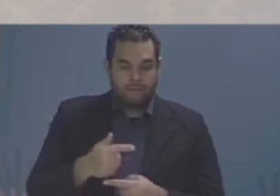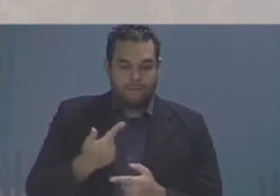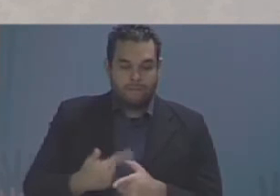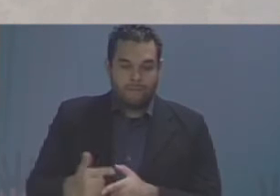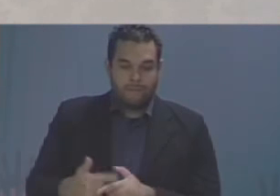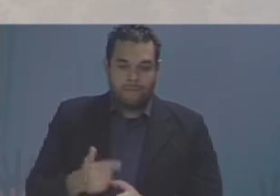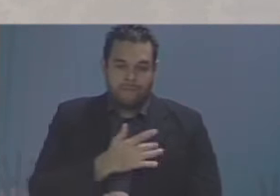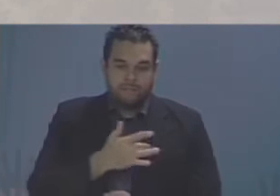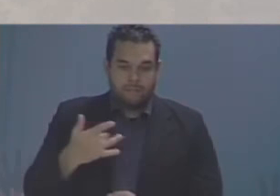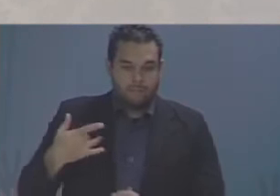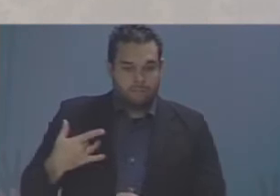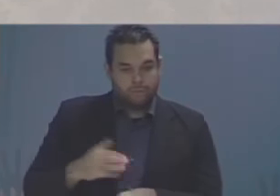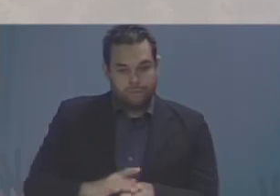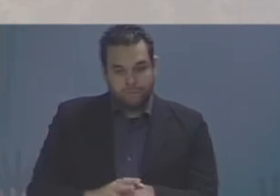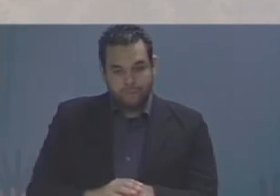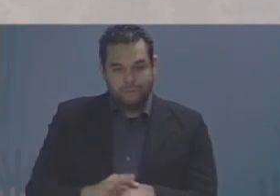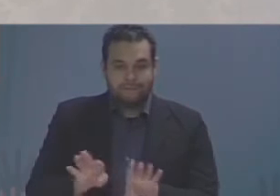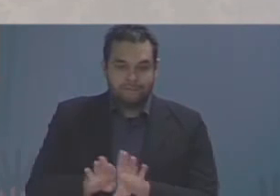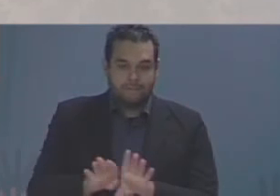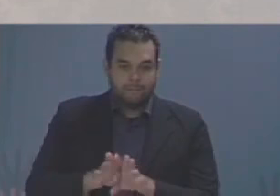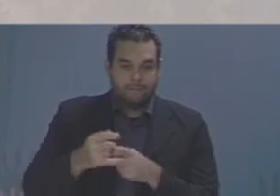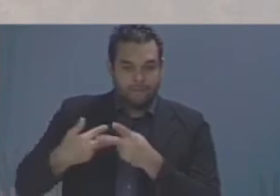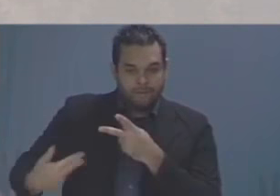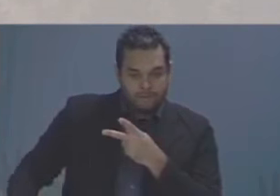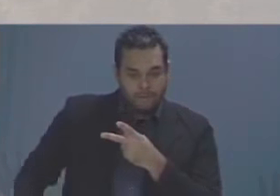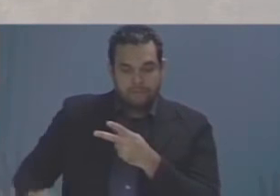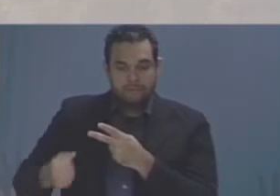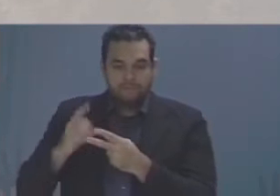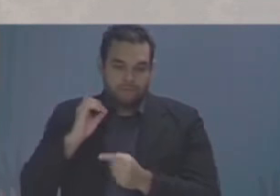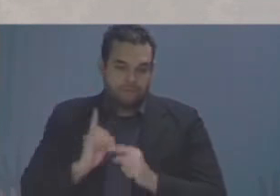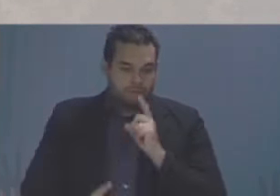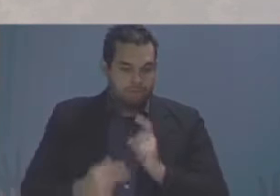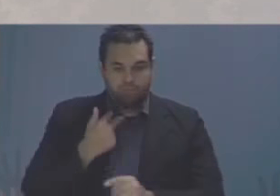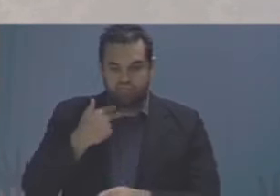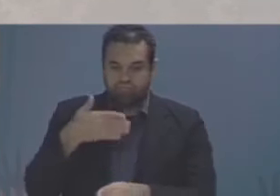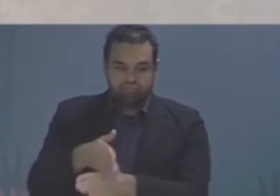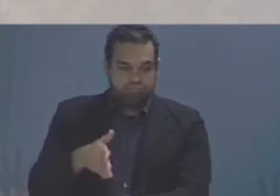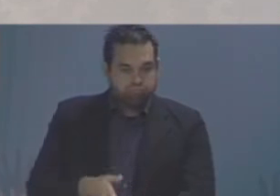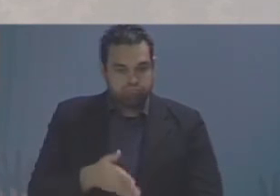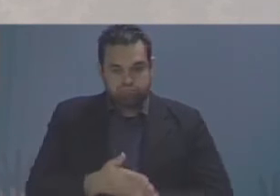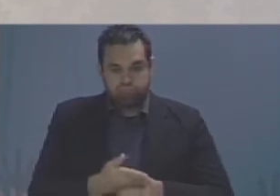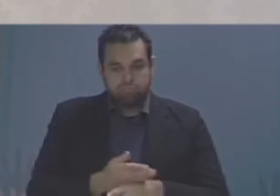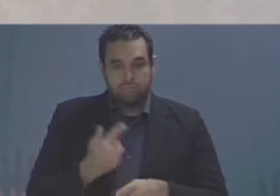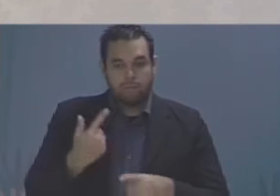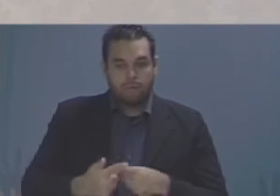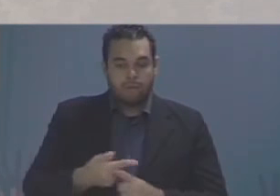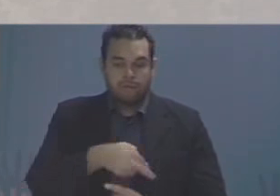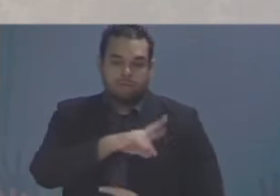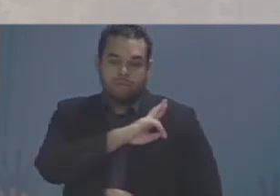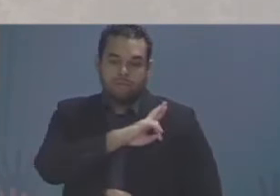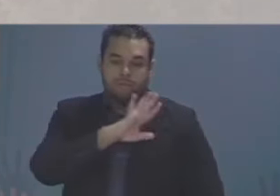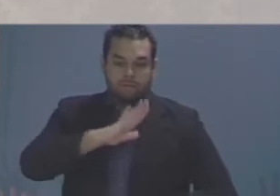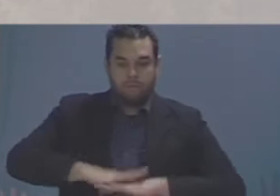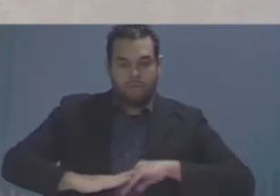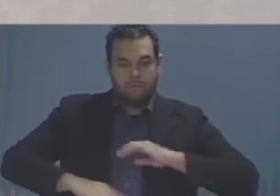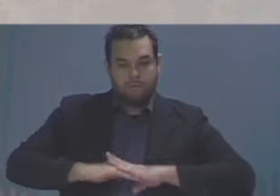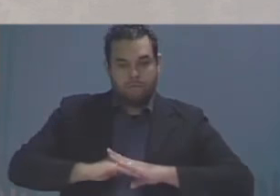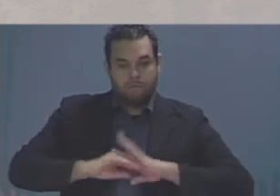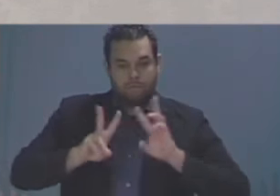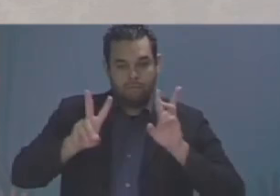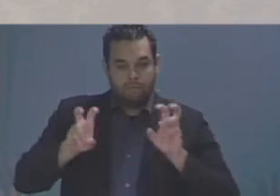saúde, bem como os demais candidatos aos cargos de direção, que não puderam comparecer por compromissos profissionais,